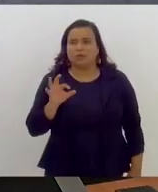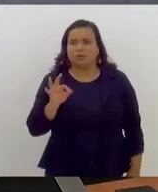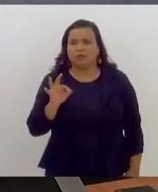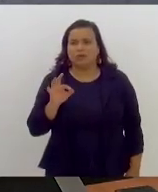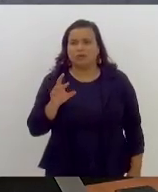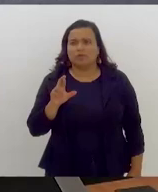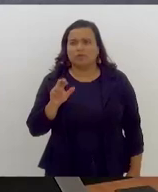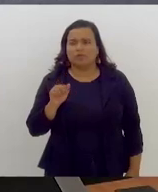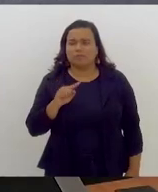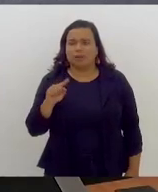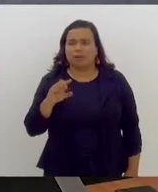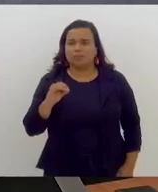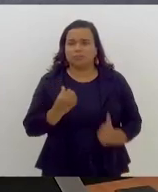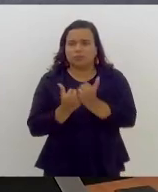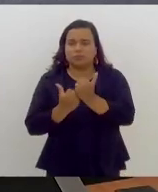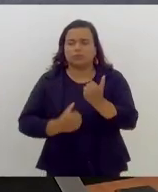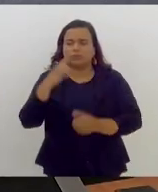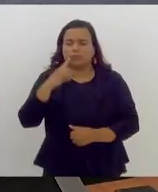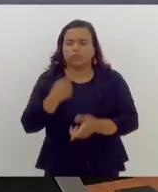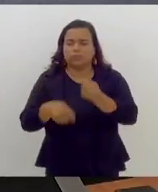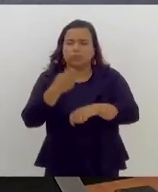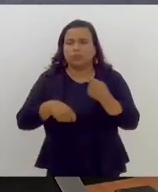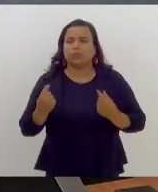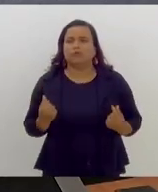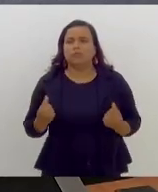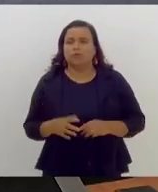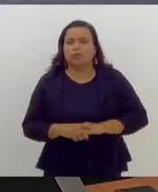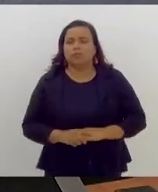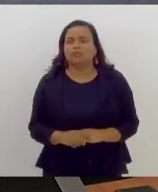Frazo, subdiretor administrativo e finanças,